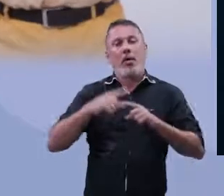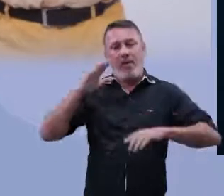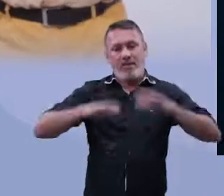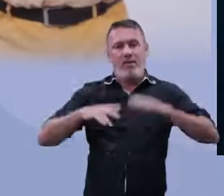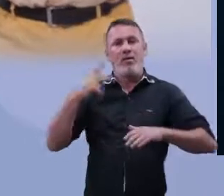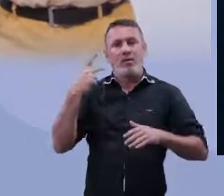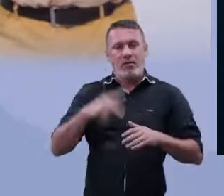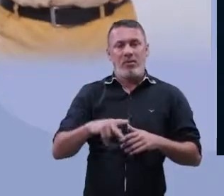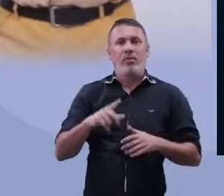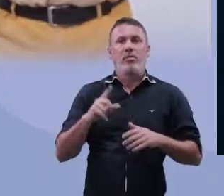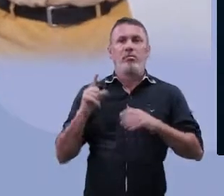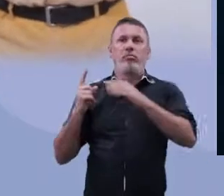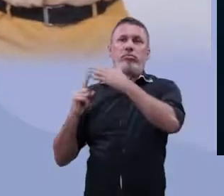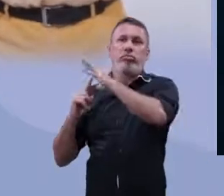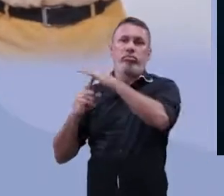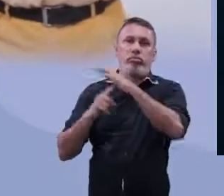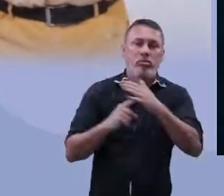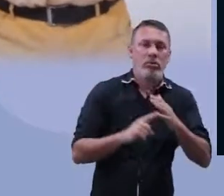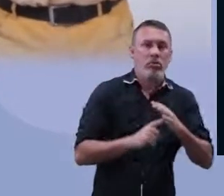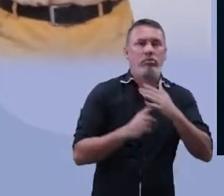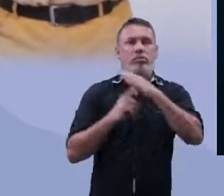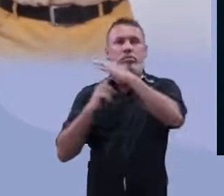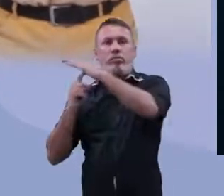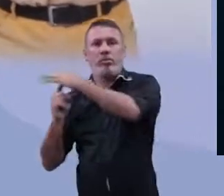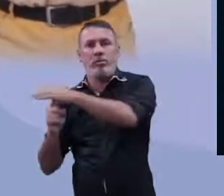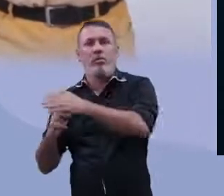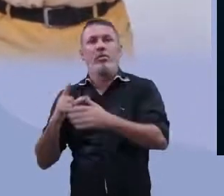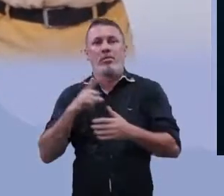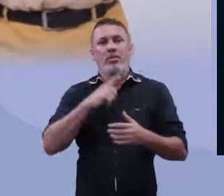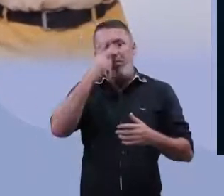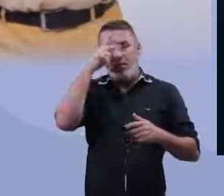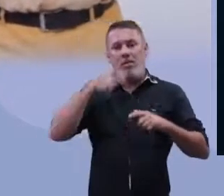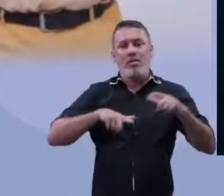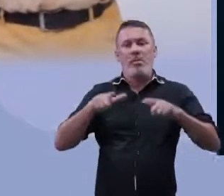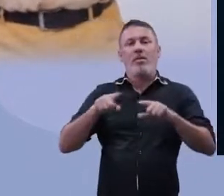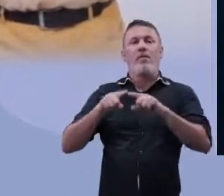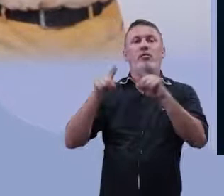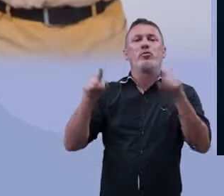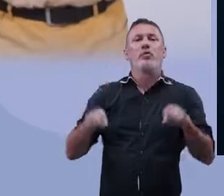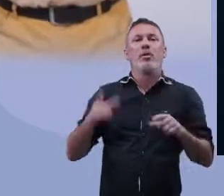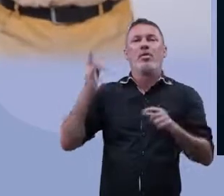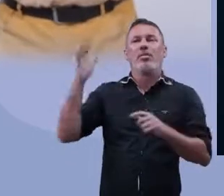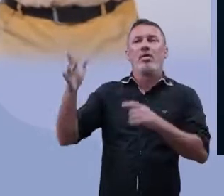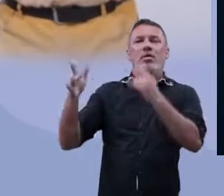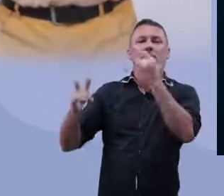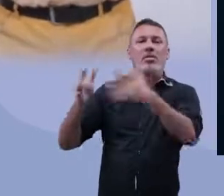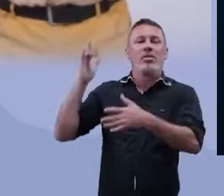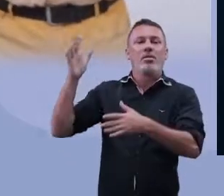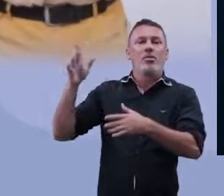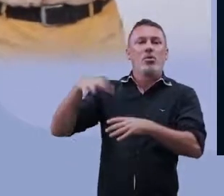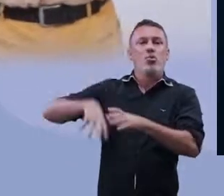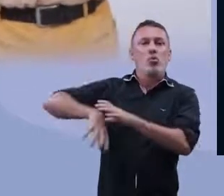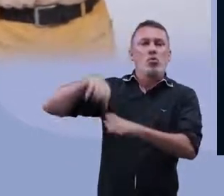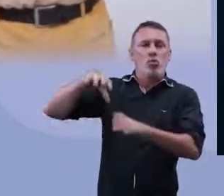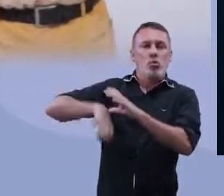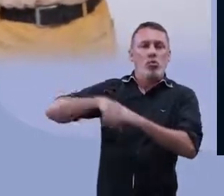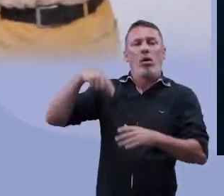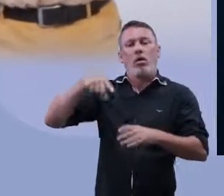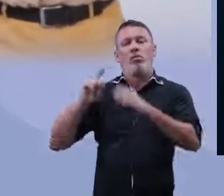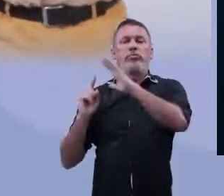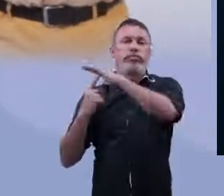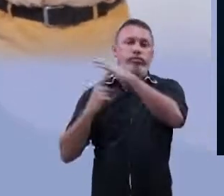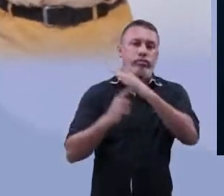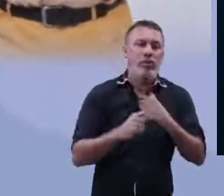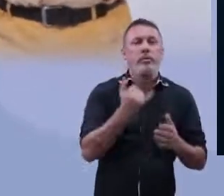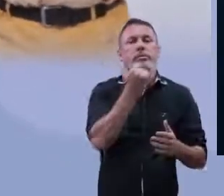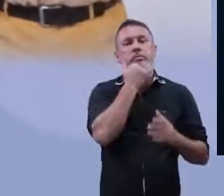o helicóptero, né, que traz e leva, né, os funcionários das plataformas por aqui passa. Né. Então, assim